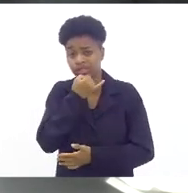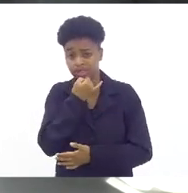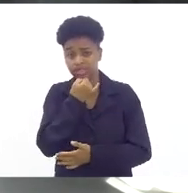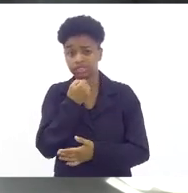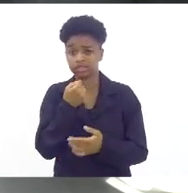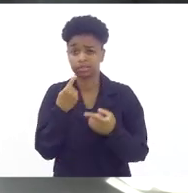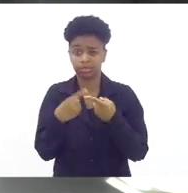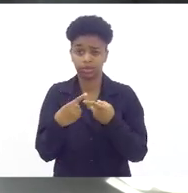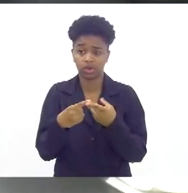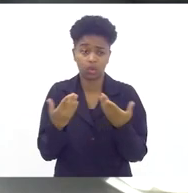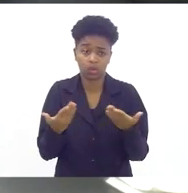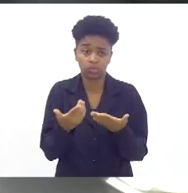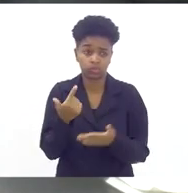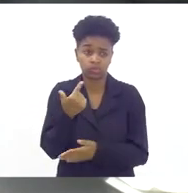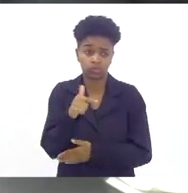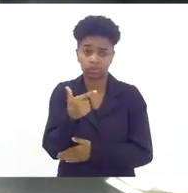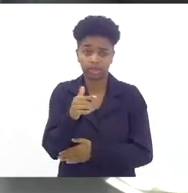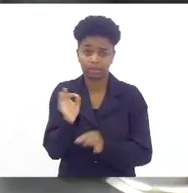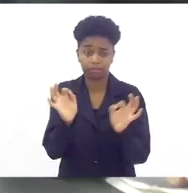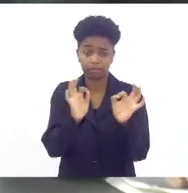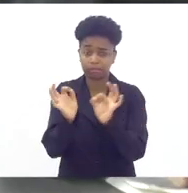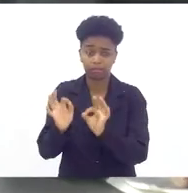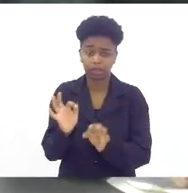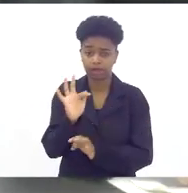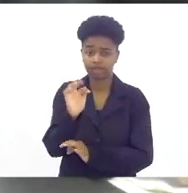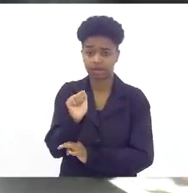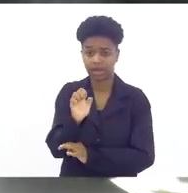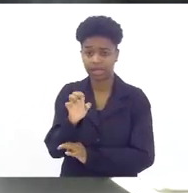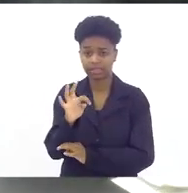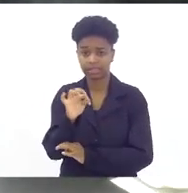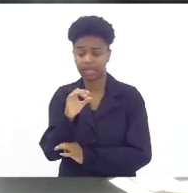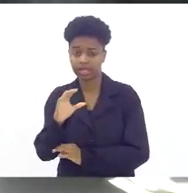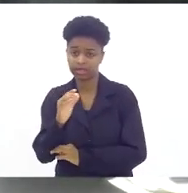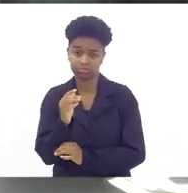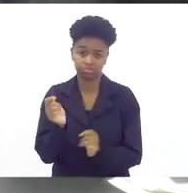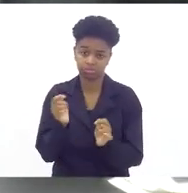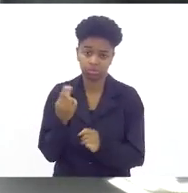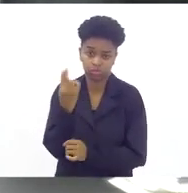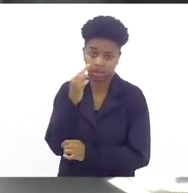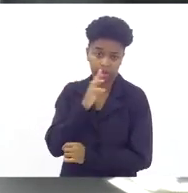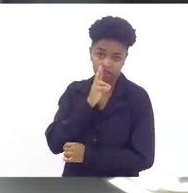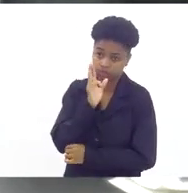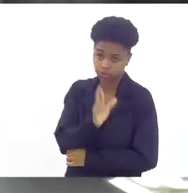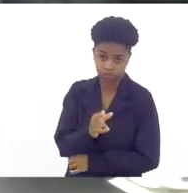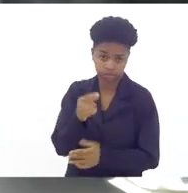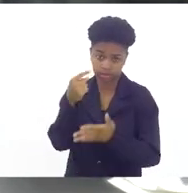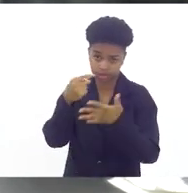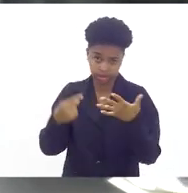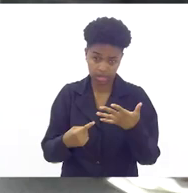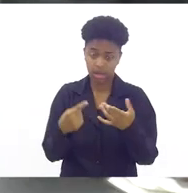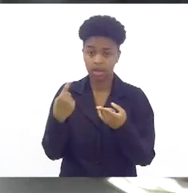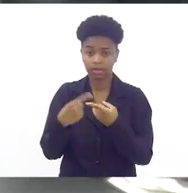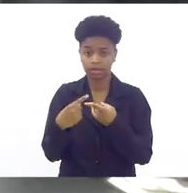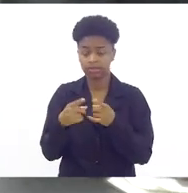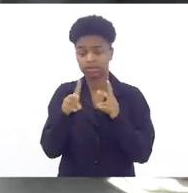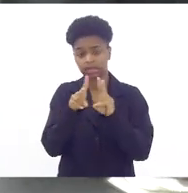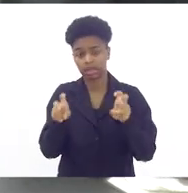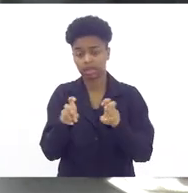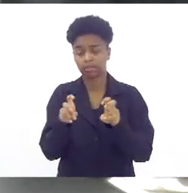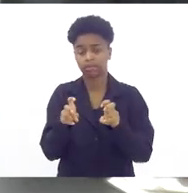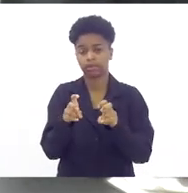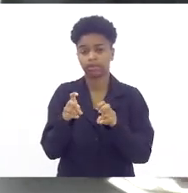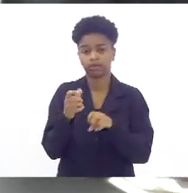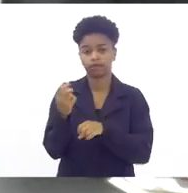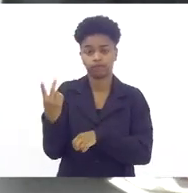a indagação né que hoje não tenha vindo ninguém da Faetec pudesse dar resposta para essas questões tanto a questão da valorização profissional ela